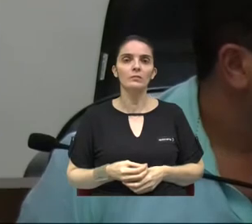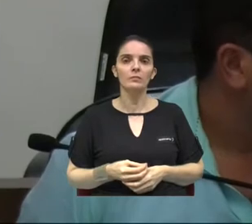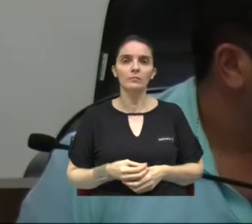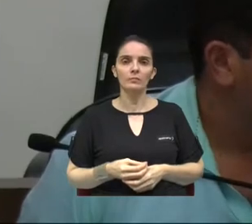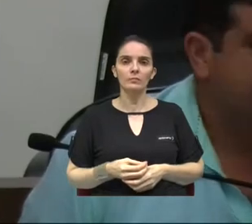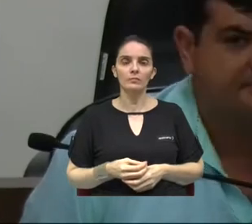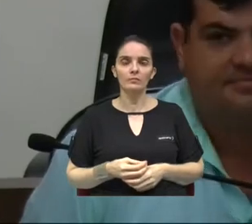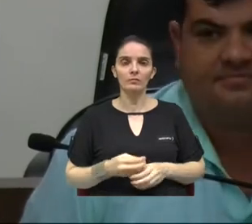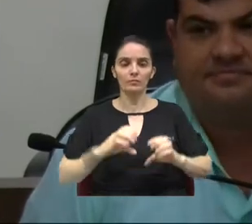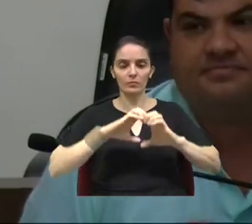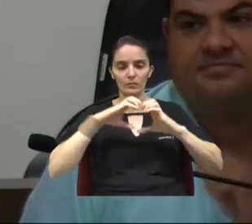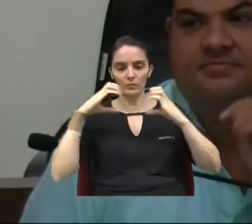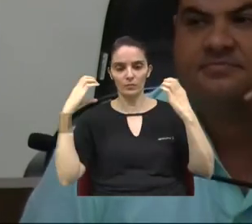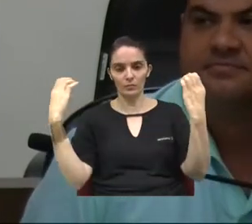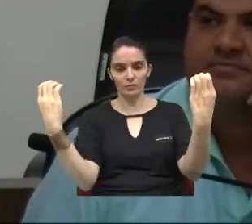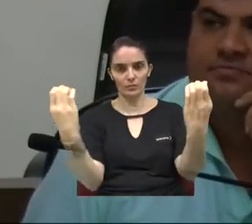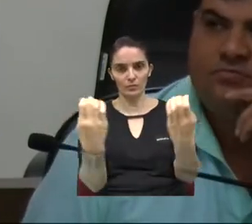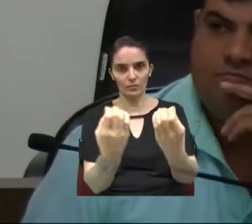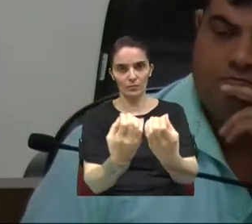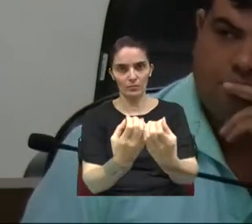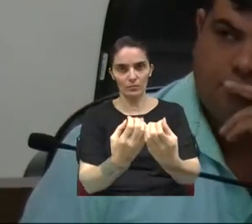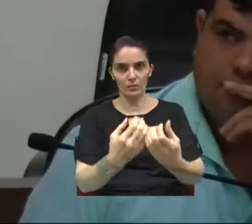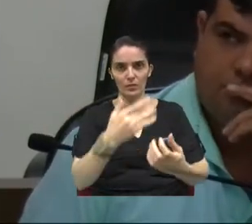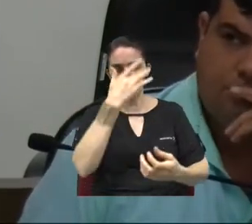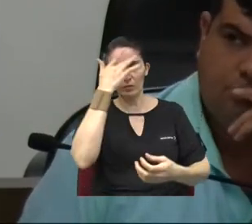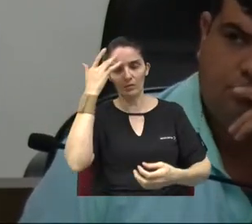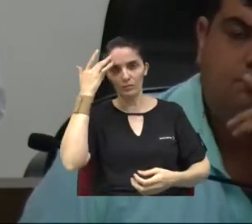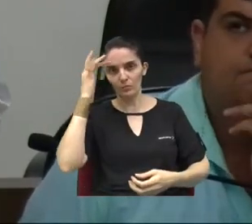do Limeirão, como ele explicou, para quem não sabe, está